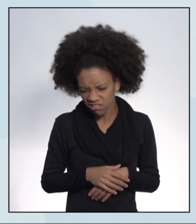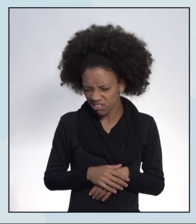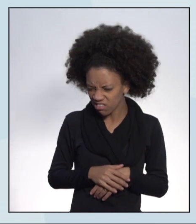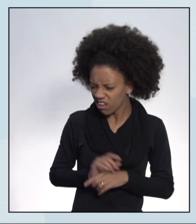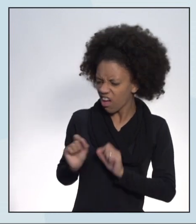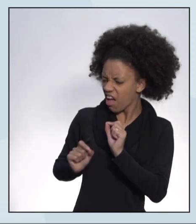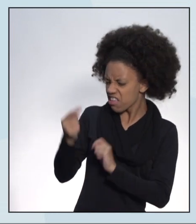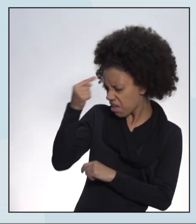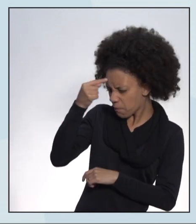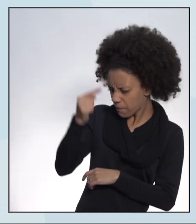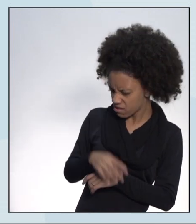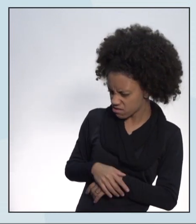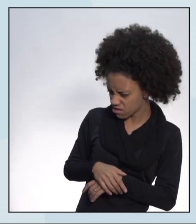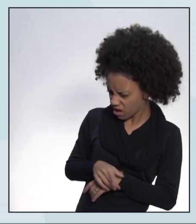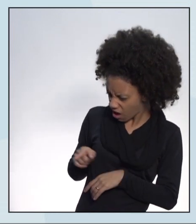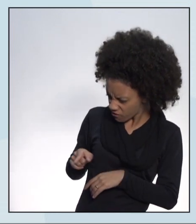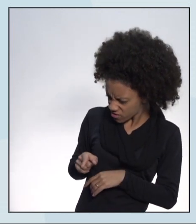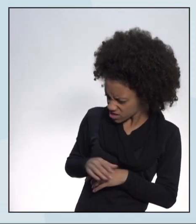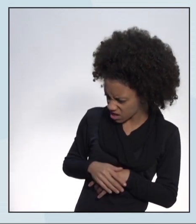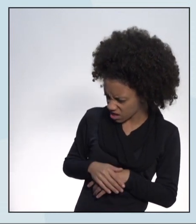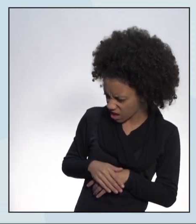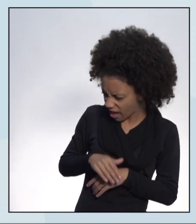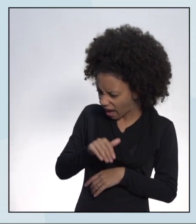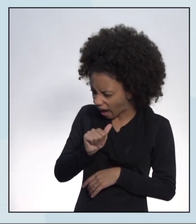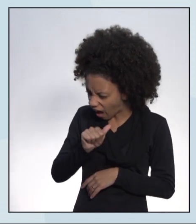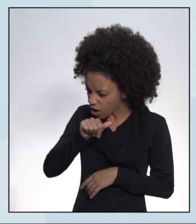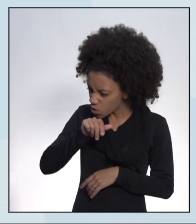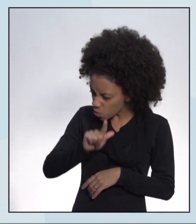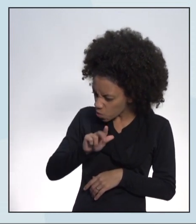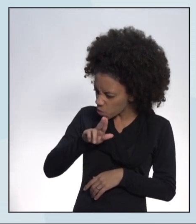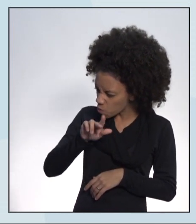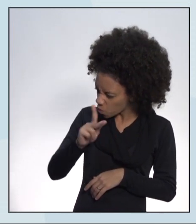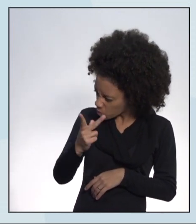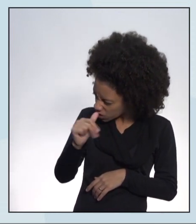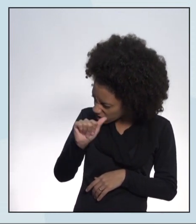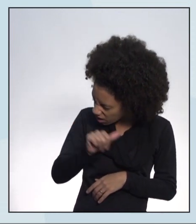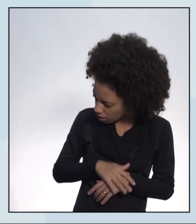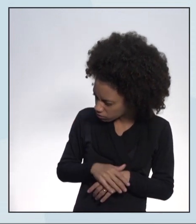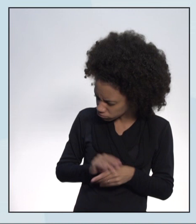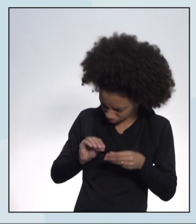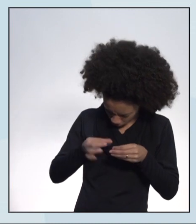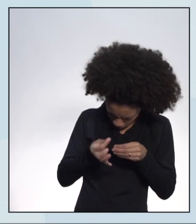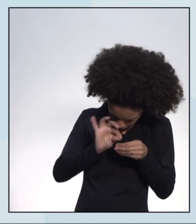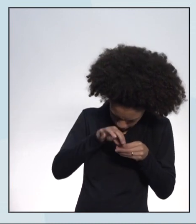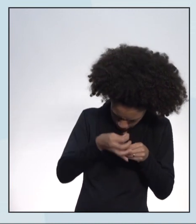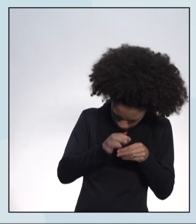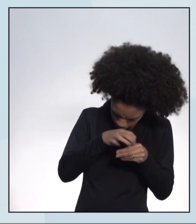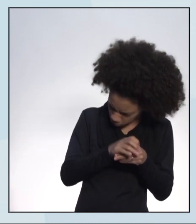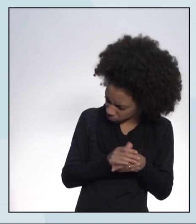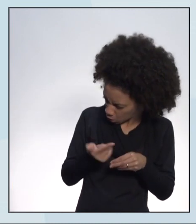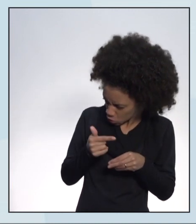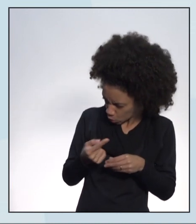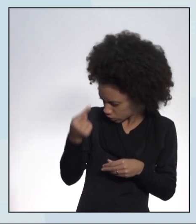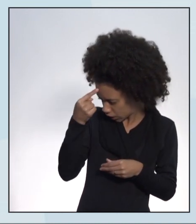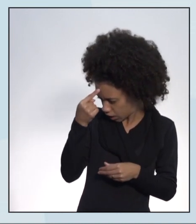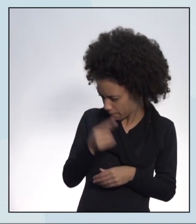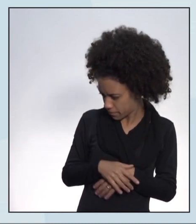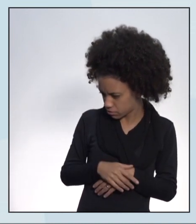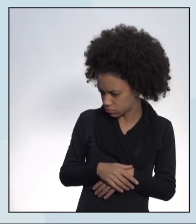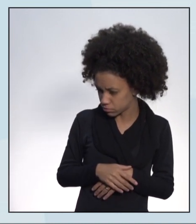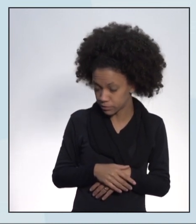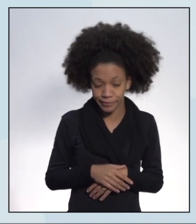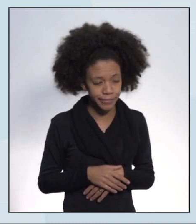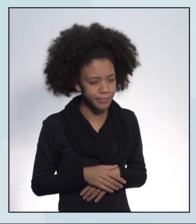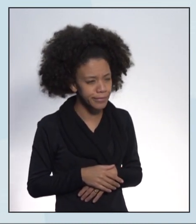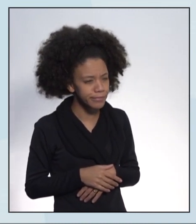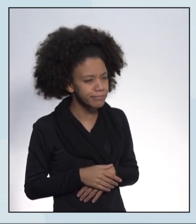senhora? A senhora não é alfinete, é agulha. A agulha não tem cabeça. Que lhe importa o meu